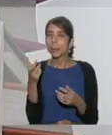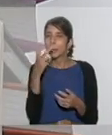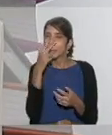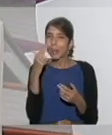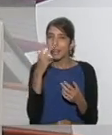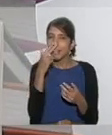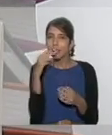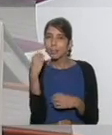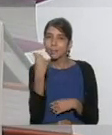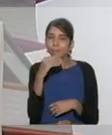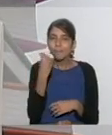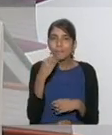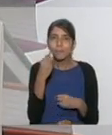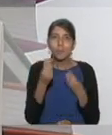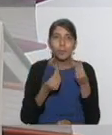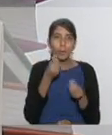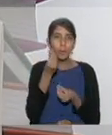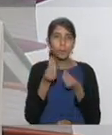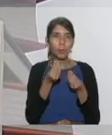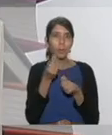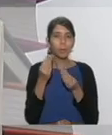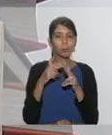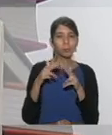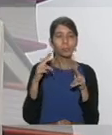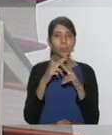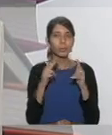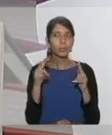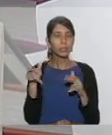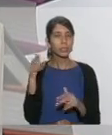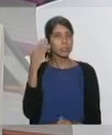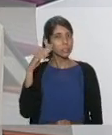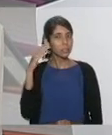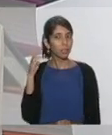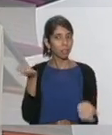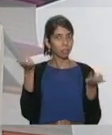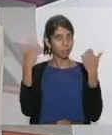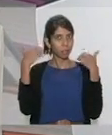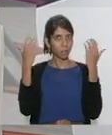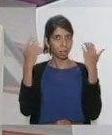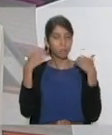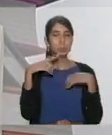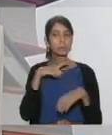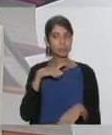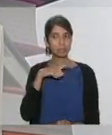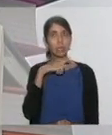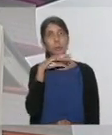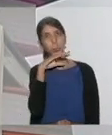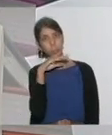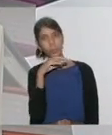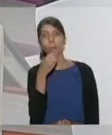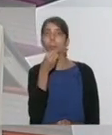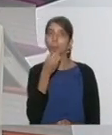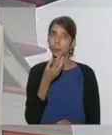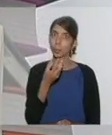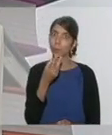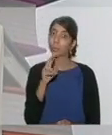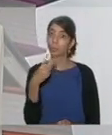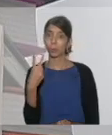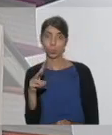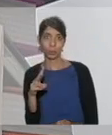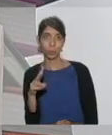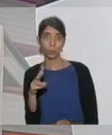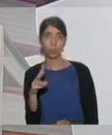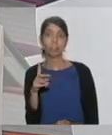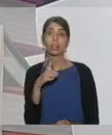sutil. Então, você, tipo assim... Ele começa a entender que dentro de nós existe o vilão e o mocinho.